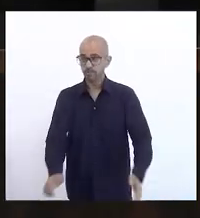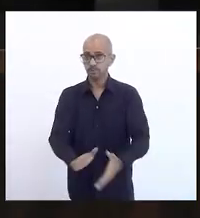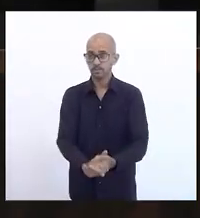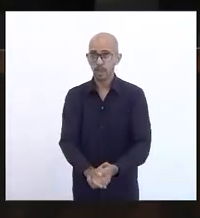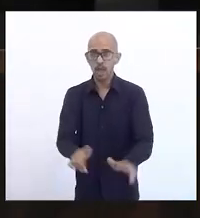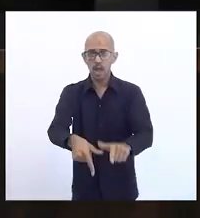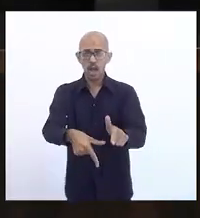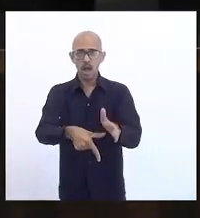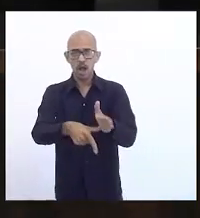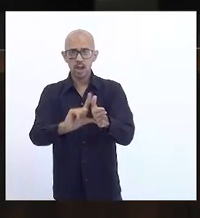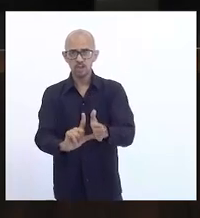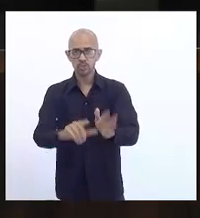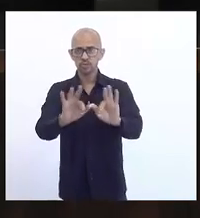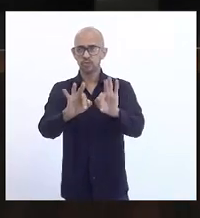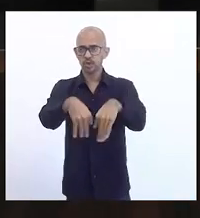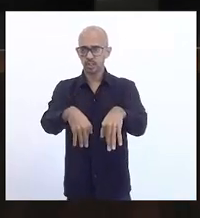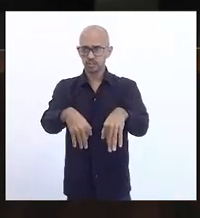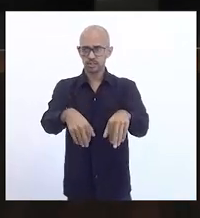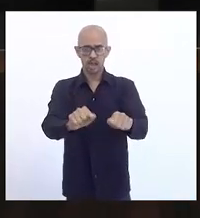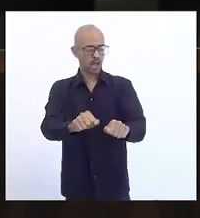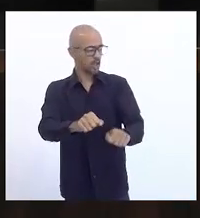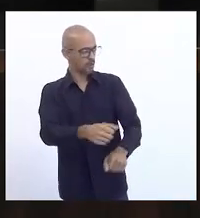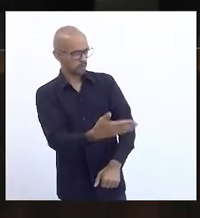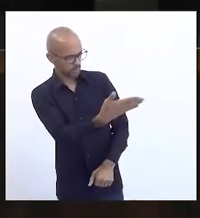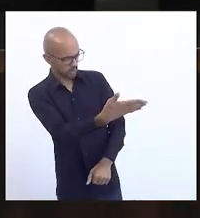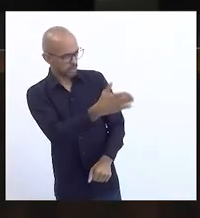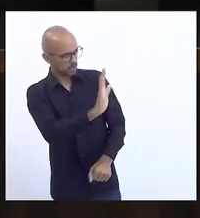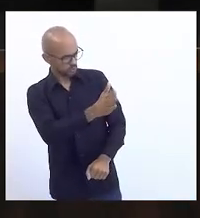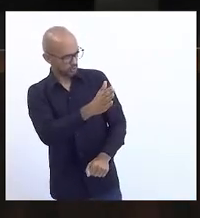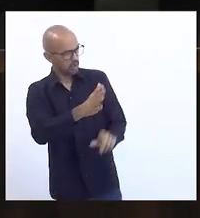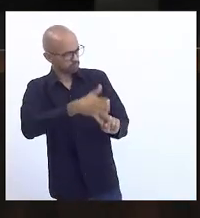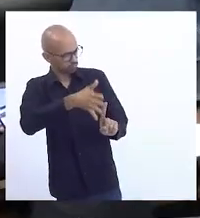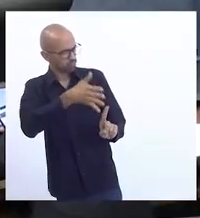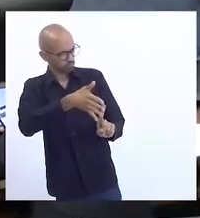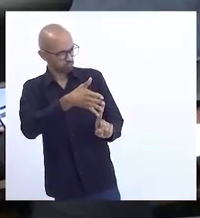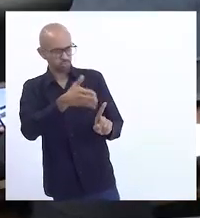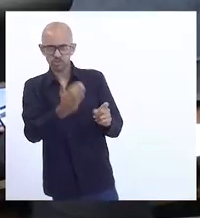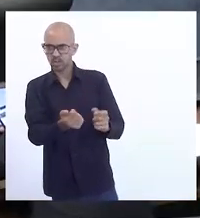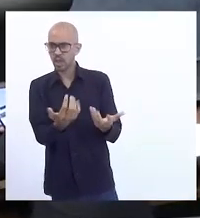de encerrar, Vossa Excelência já usou da palavra, queria fazer pela ordem.